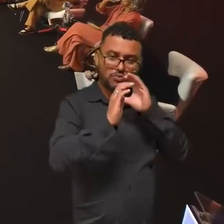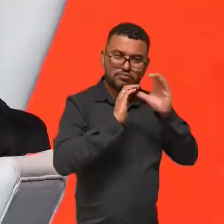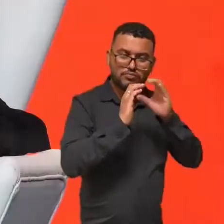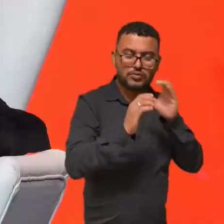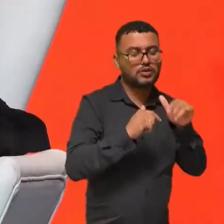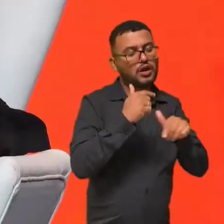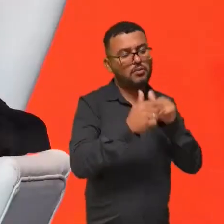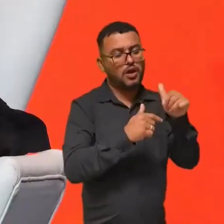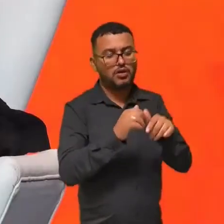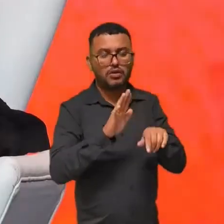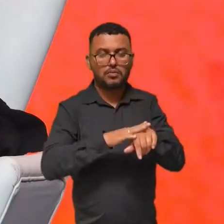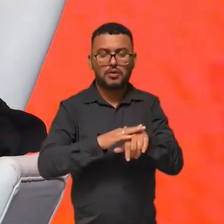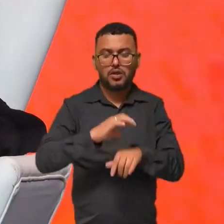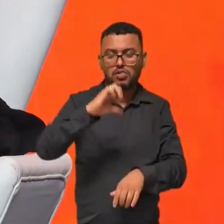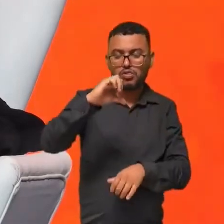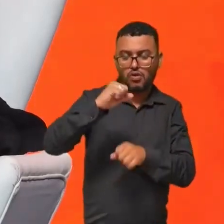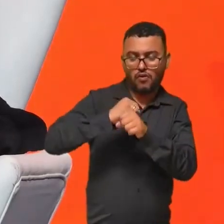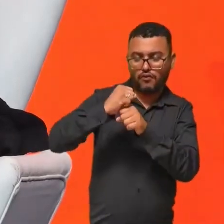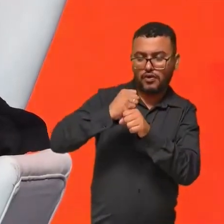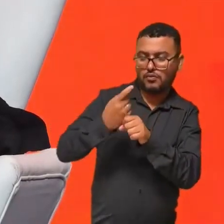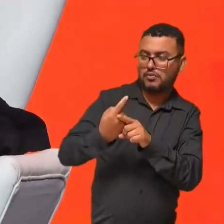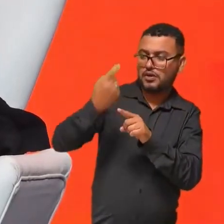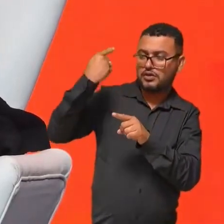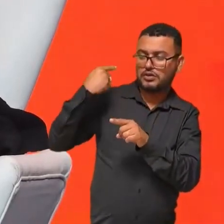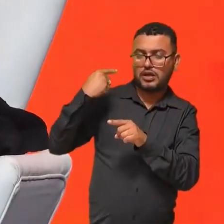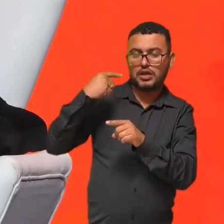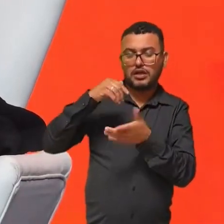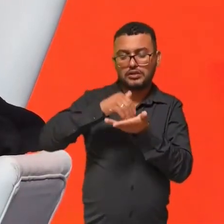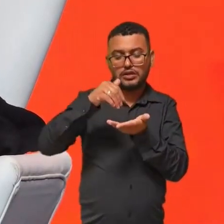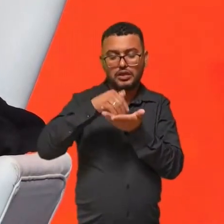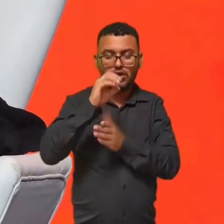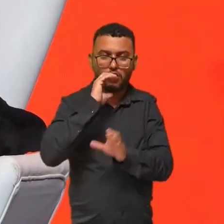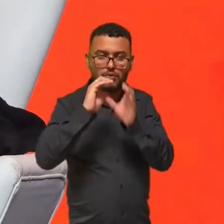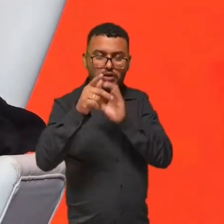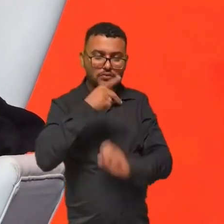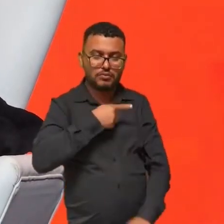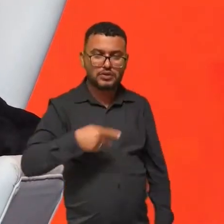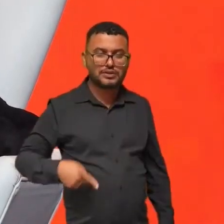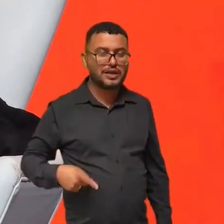na SECOM da presidência, um período absolutamente maravilhoso,